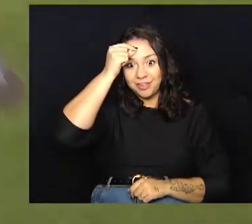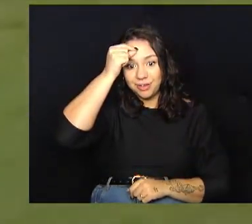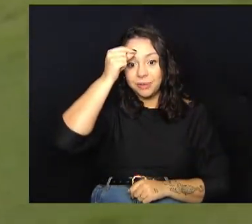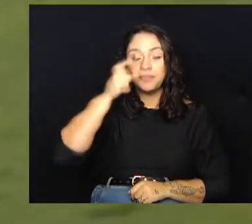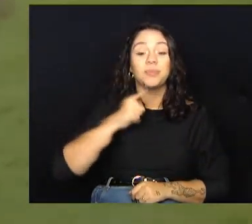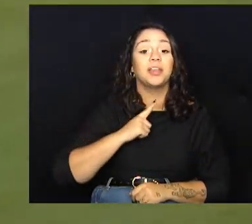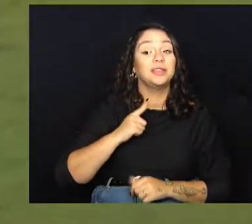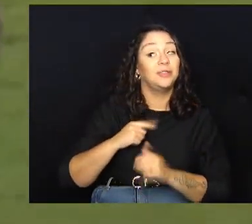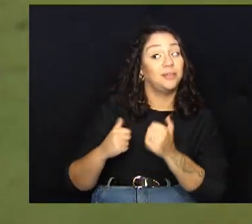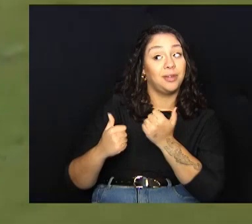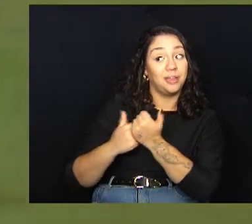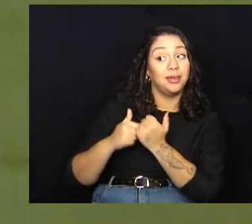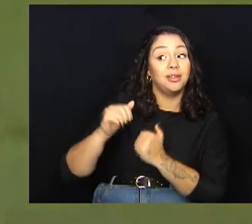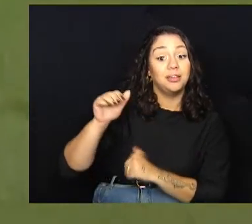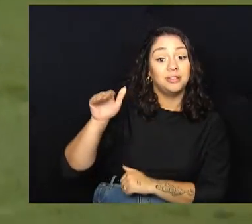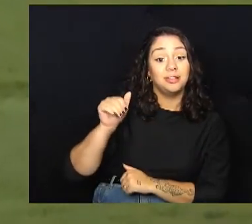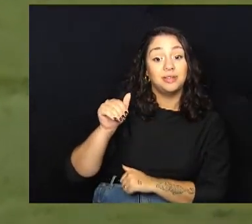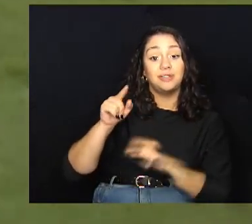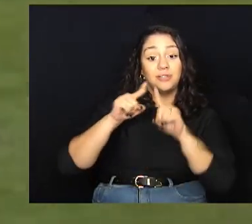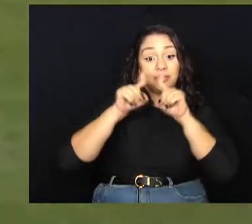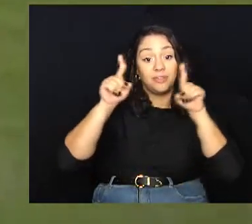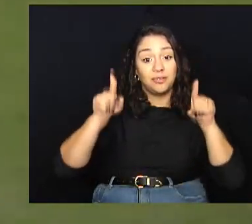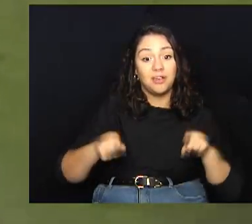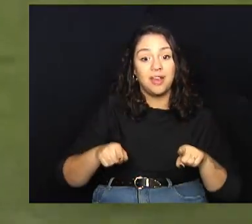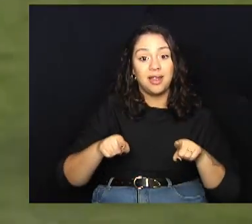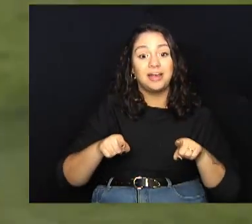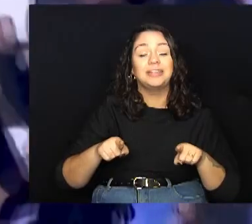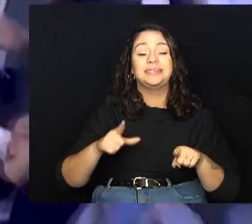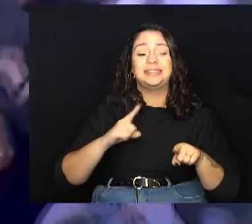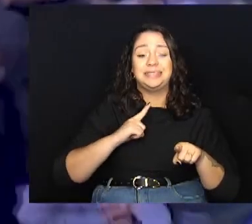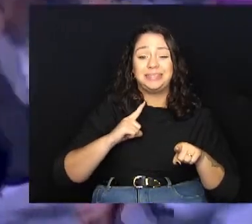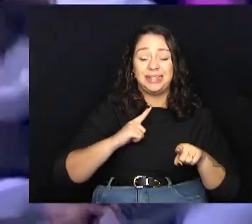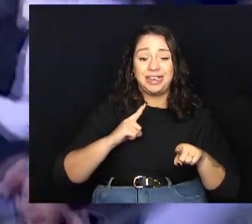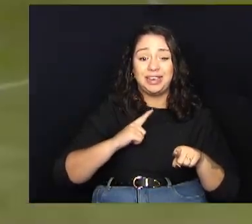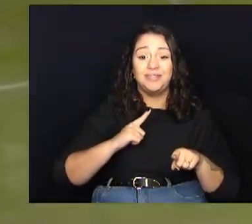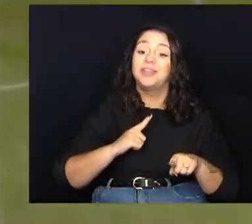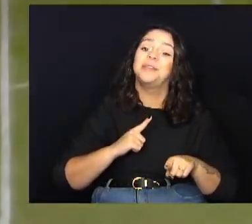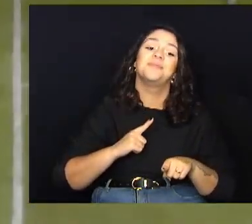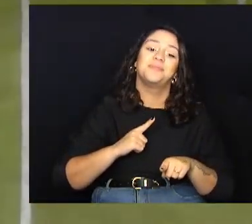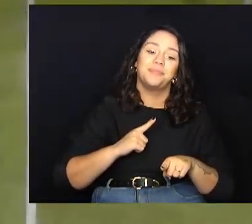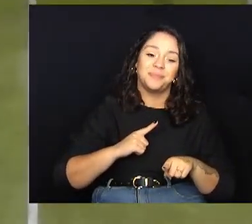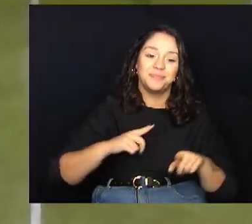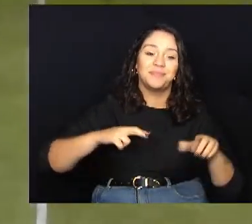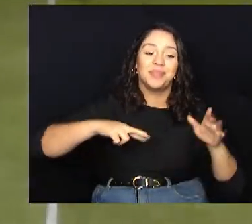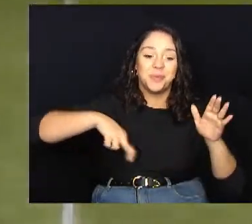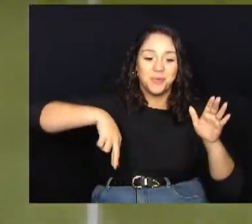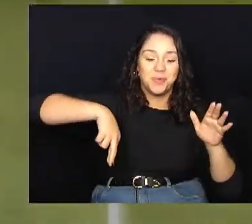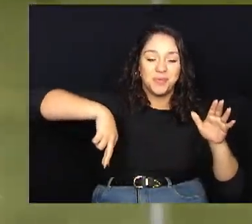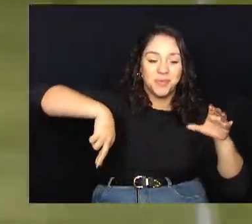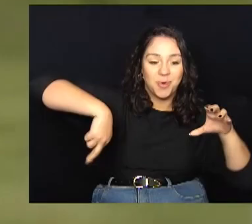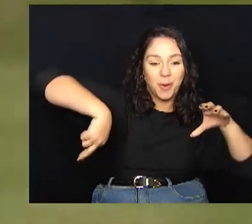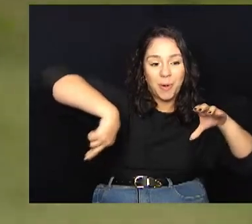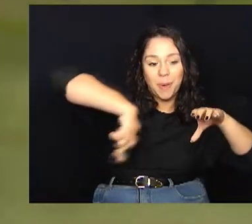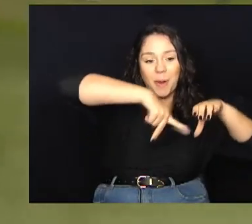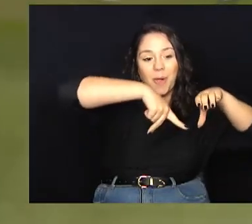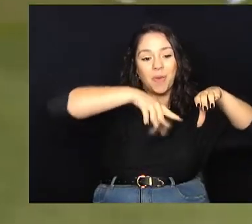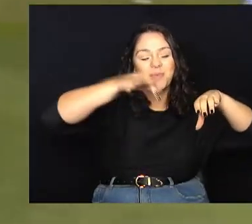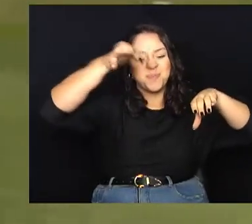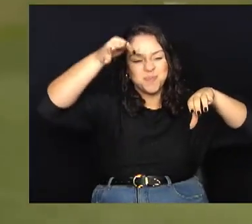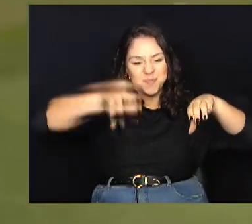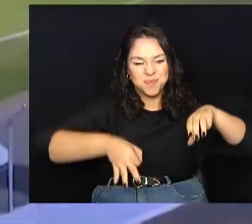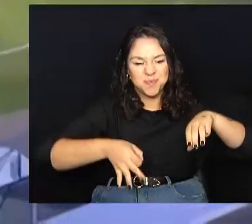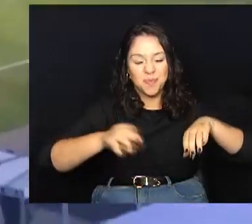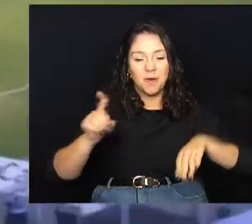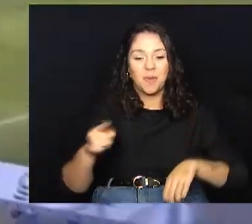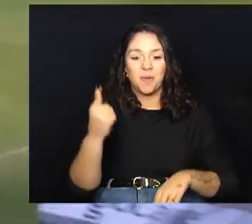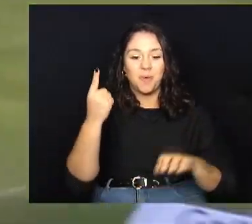marcou o impedimento mas tem bar e desta vez o gol foi legal 1 a 0